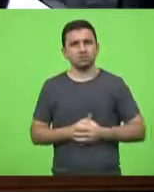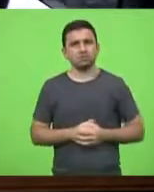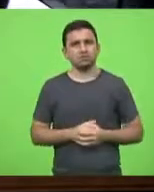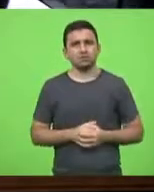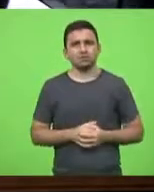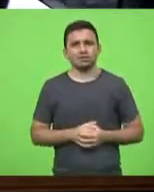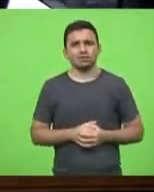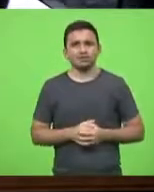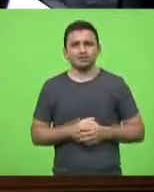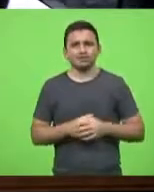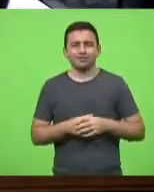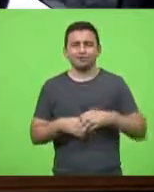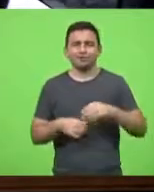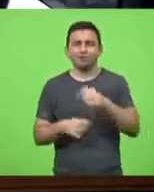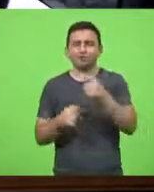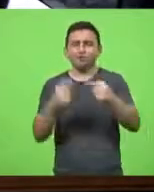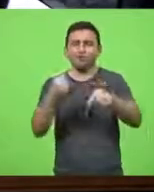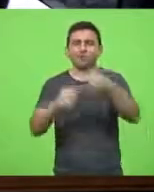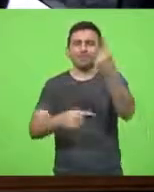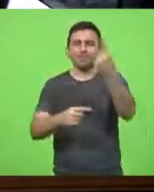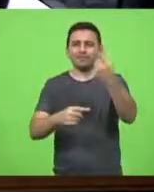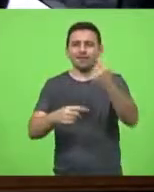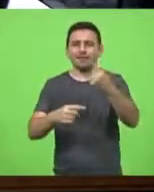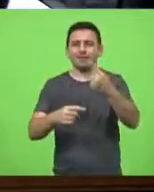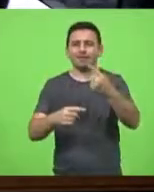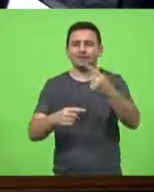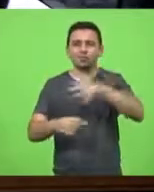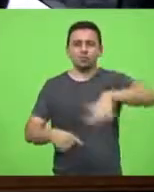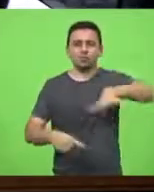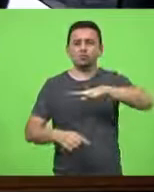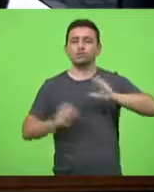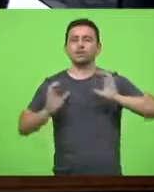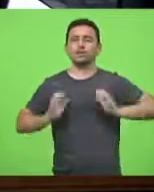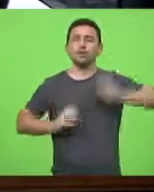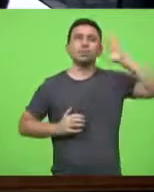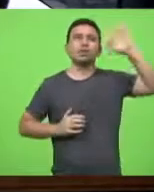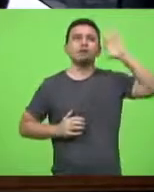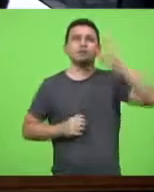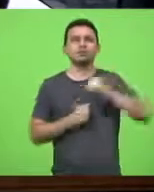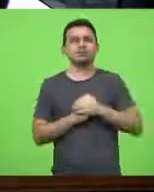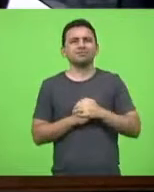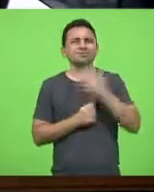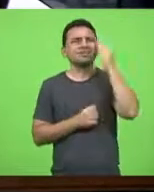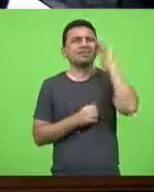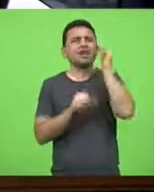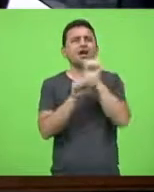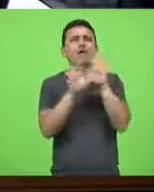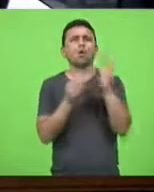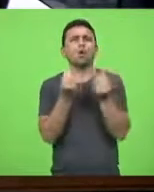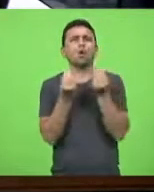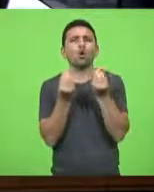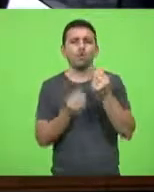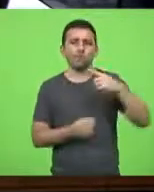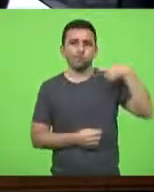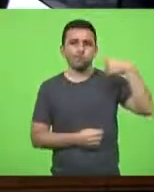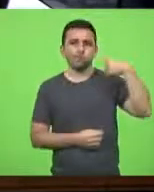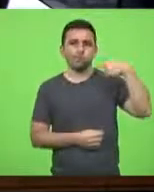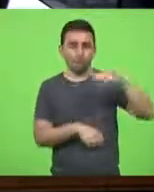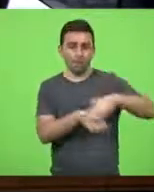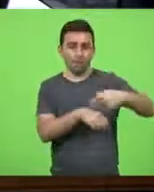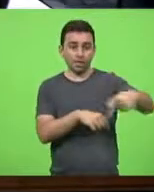Que lógica jurídica, na cabeça de um cidadão comum, vai compreender que o advogado do